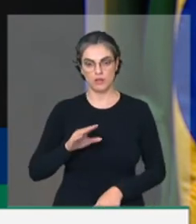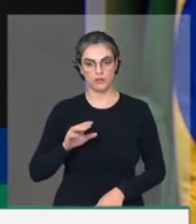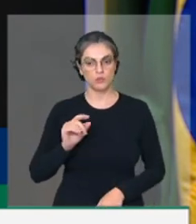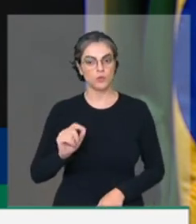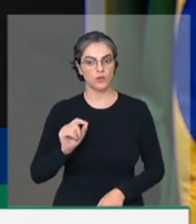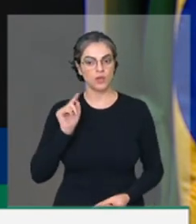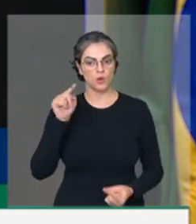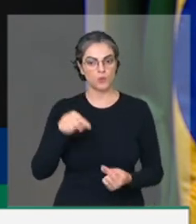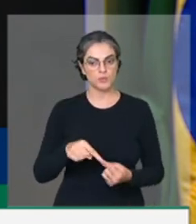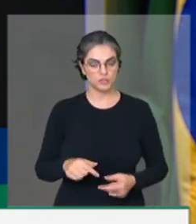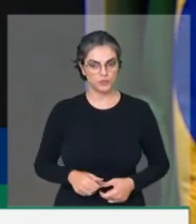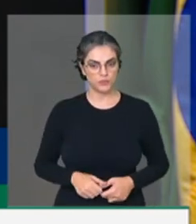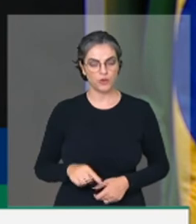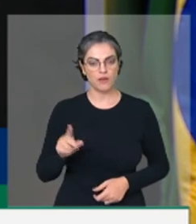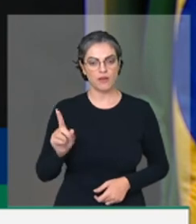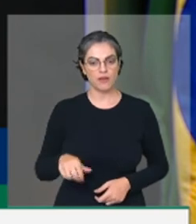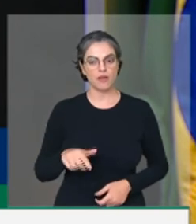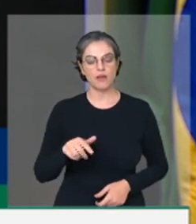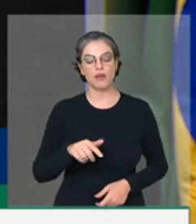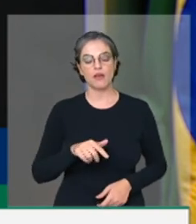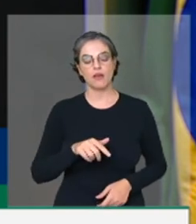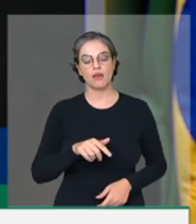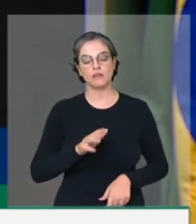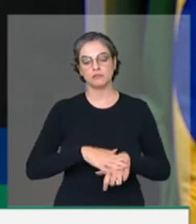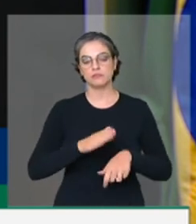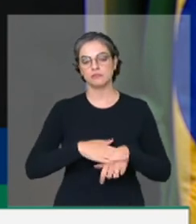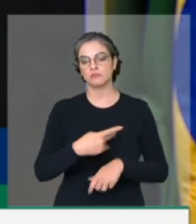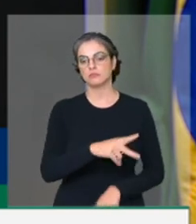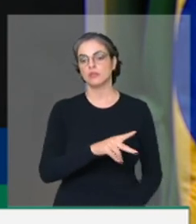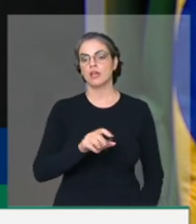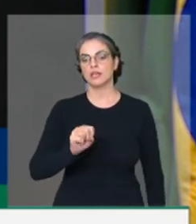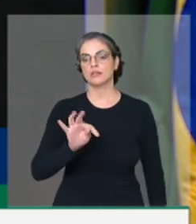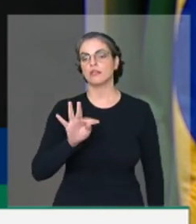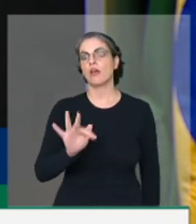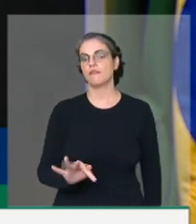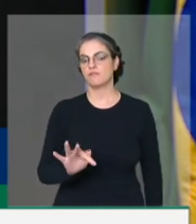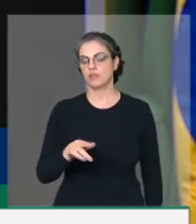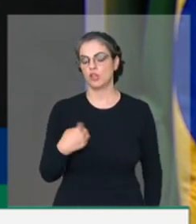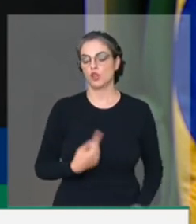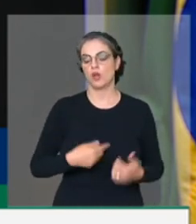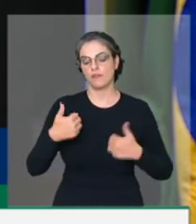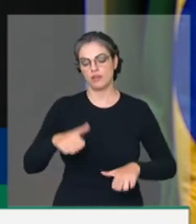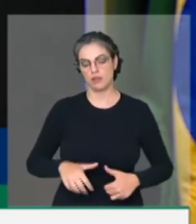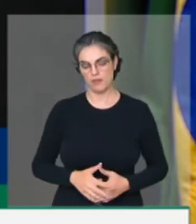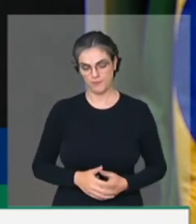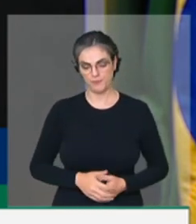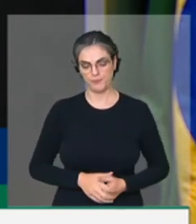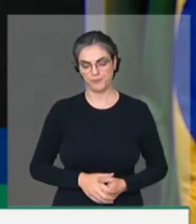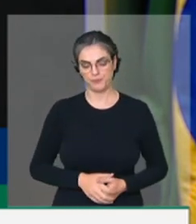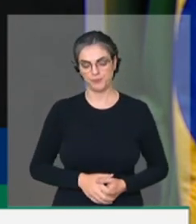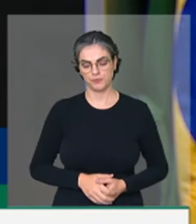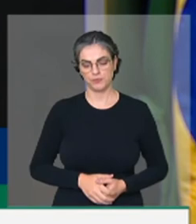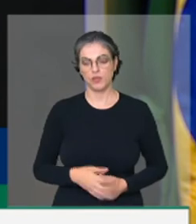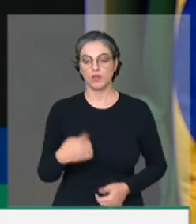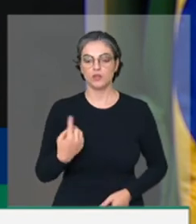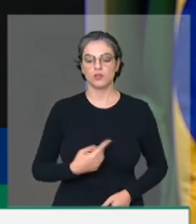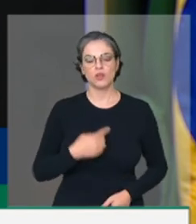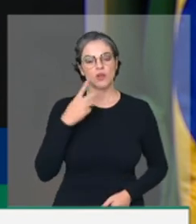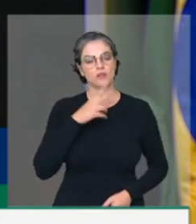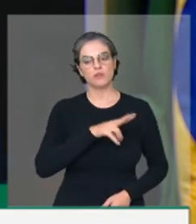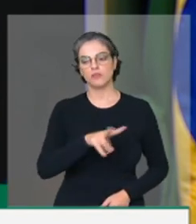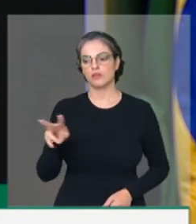o julgamento do ato praticado pelo STF. E nós vimos aqui, deputado Major Vitor Hugo, um